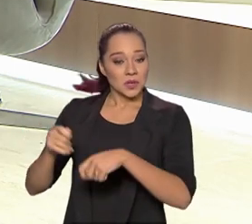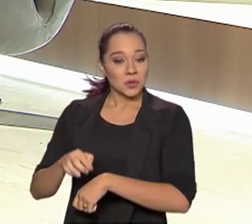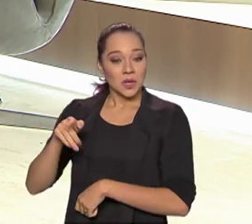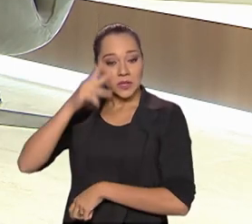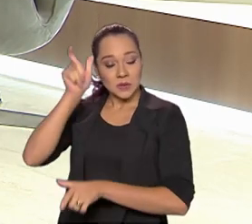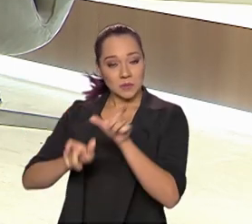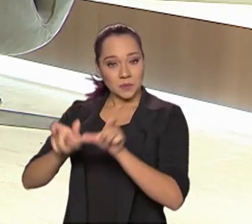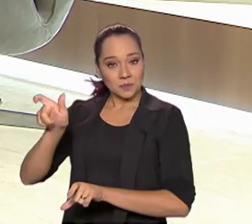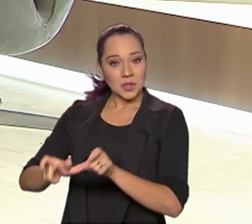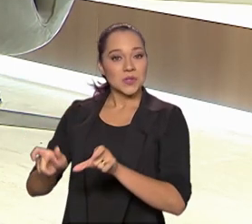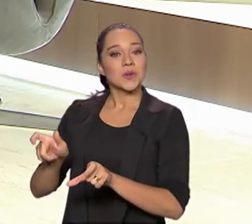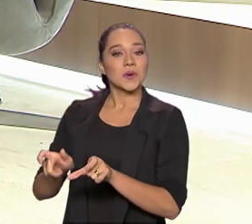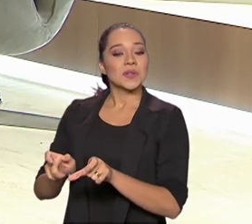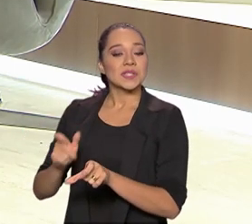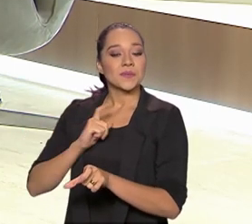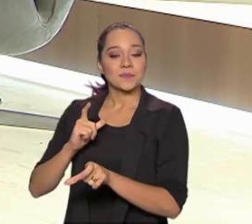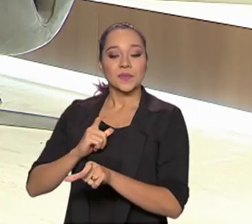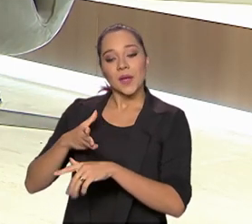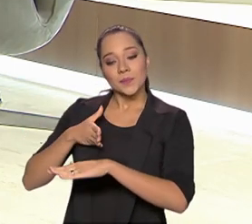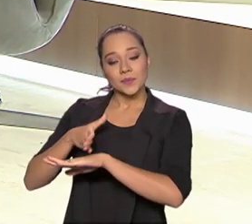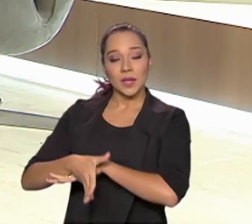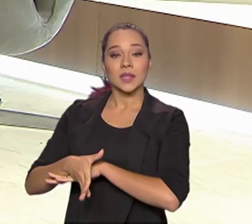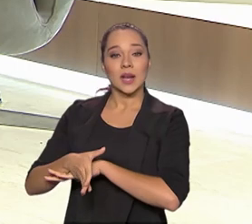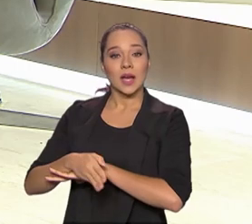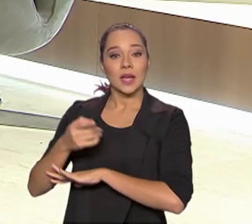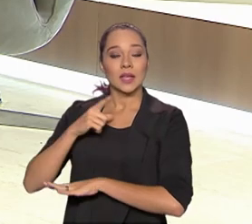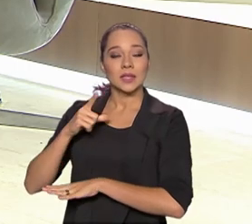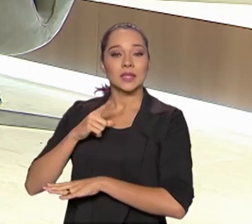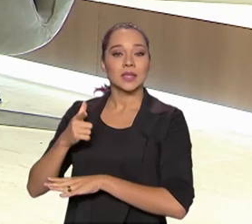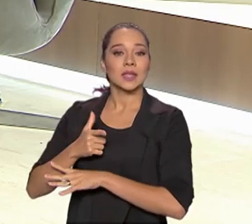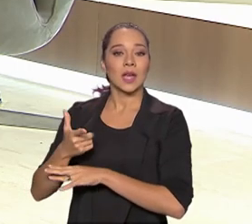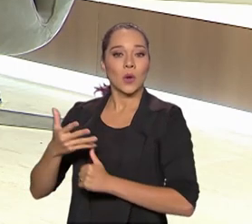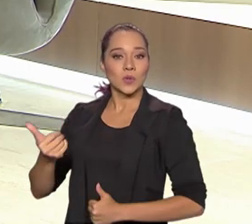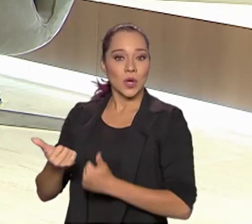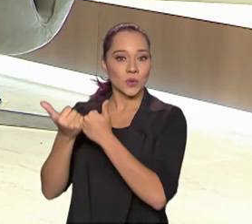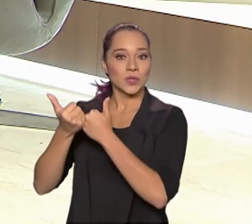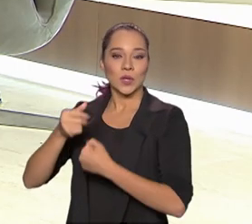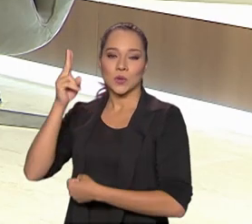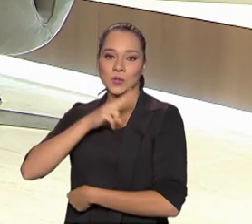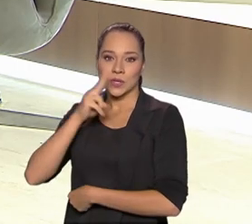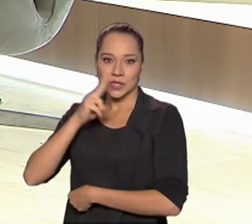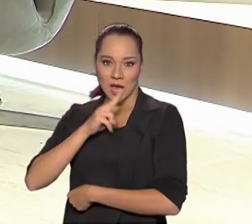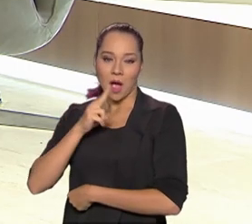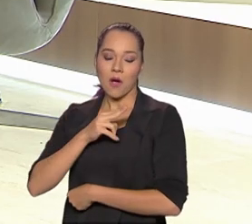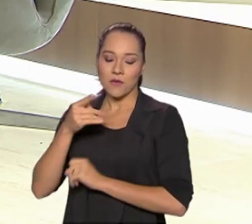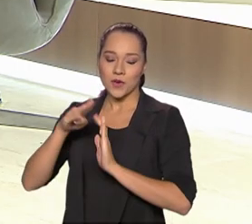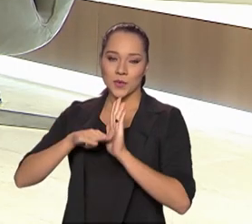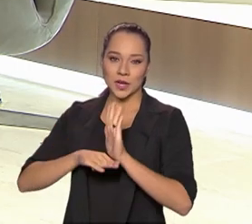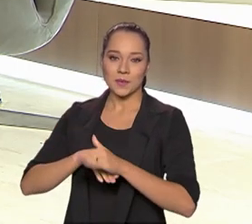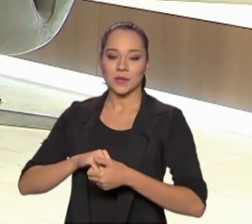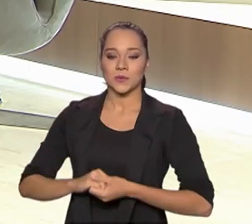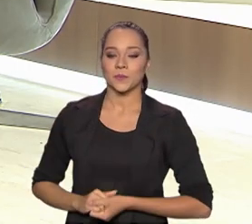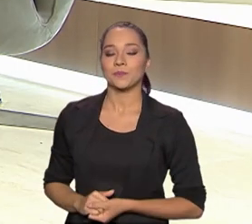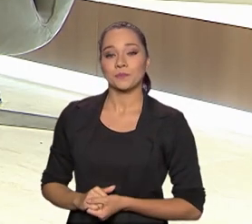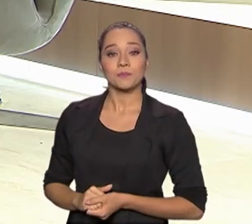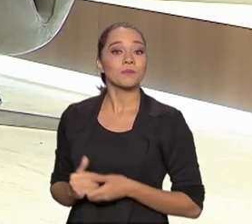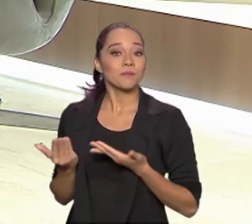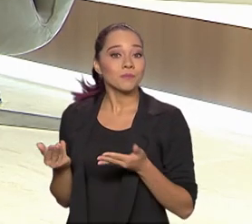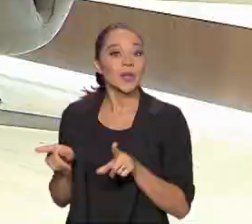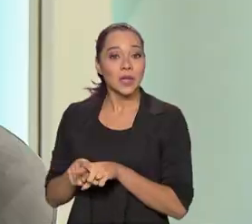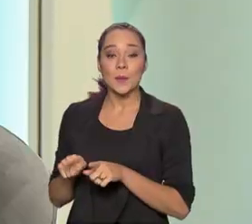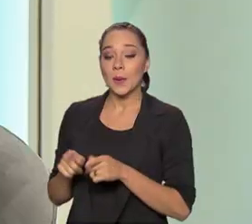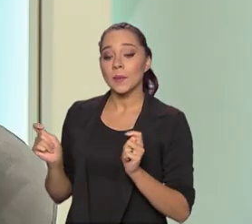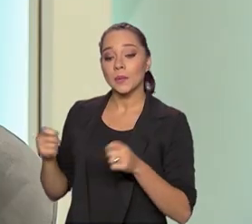essas pessoas entrarem e receberem os auxílios emergenciais que foram programados. Isso também